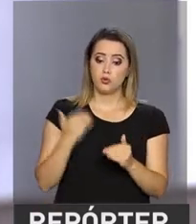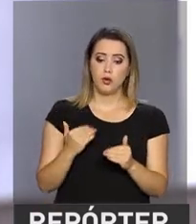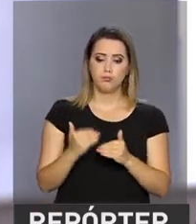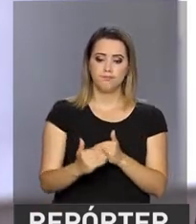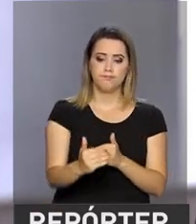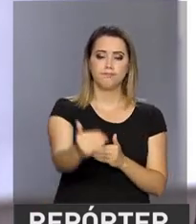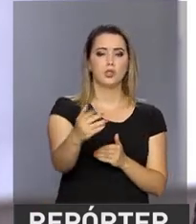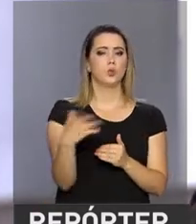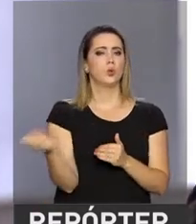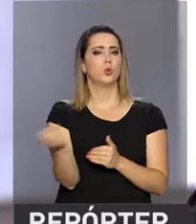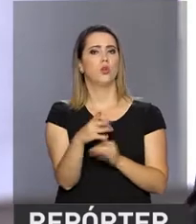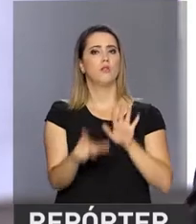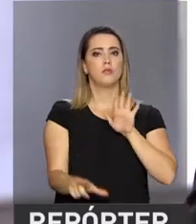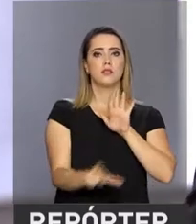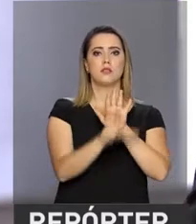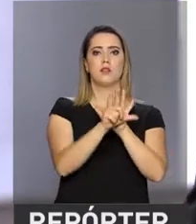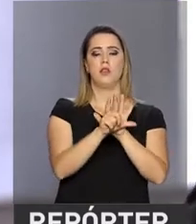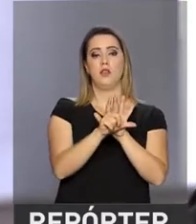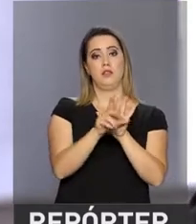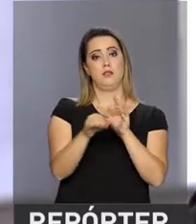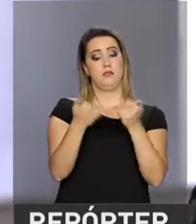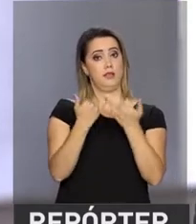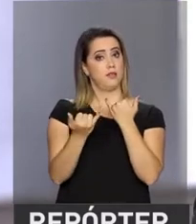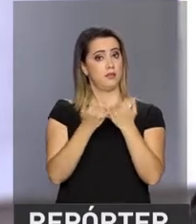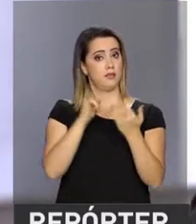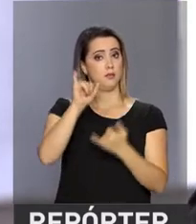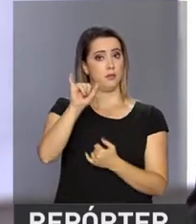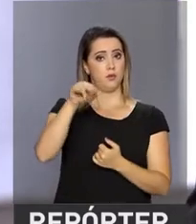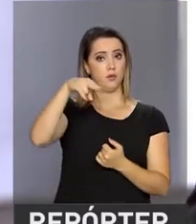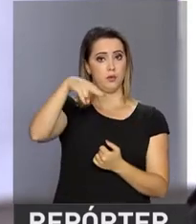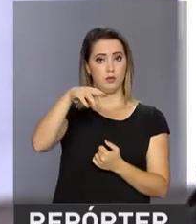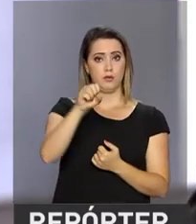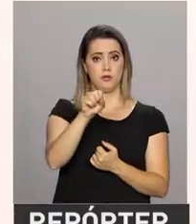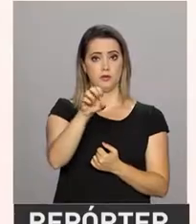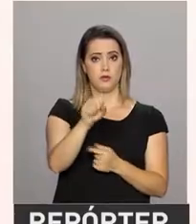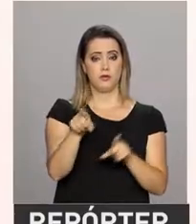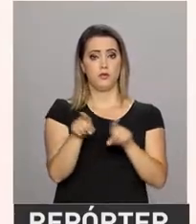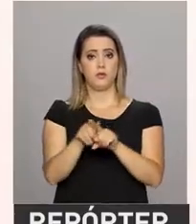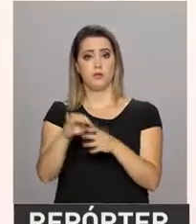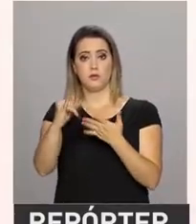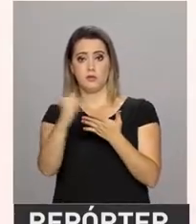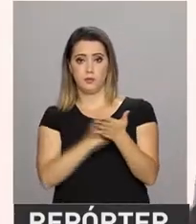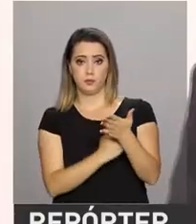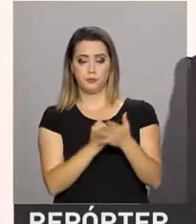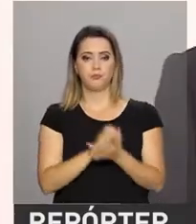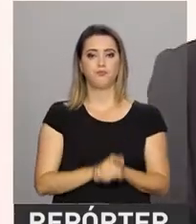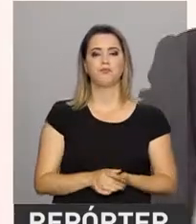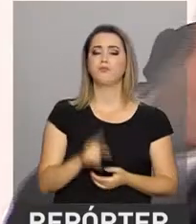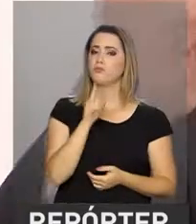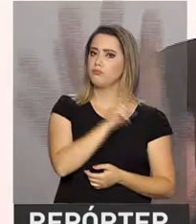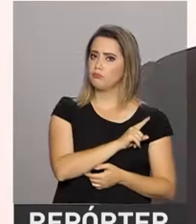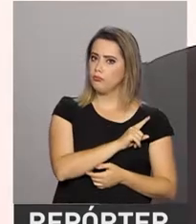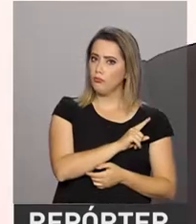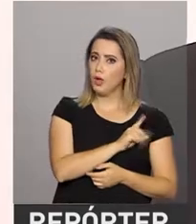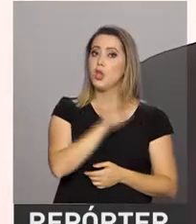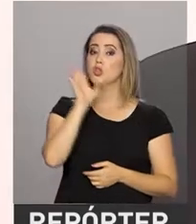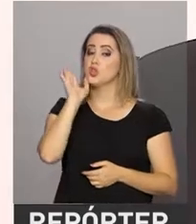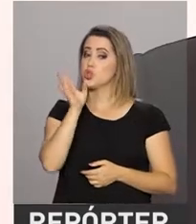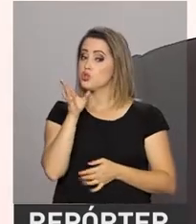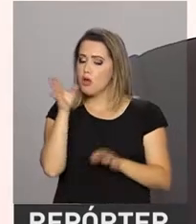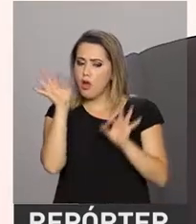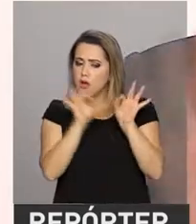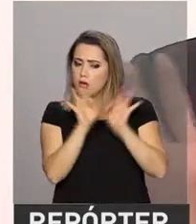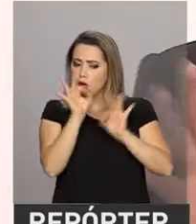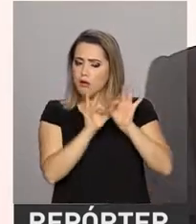para o país como a da previdência ea simplificação tributária a simplificação tributária está sendo examinada não é